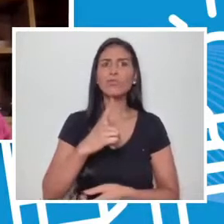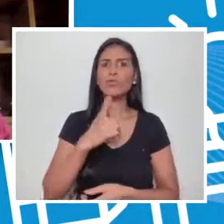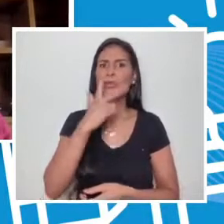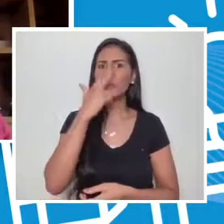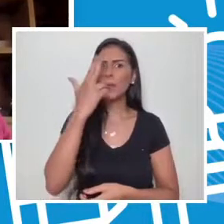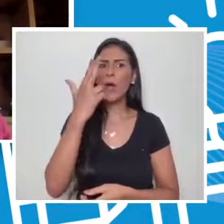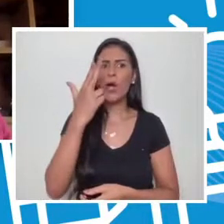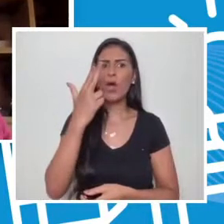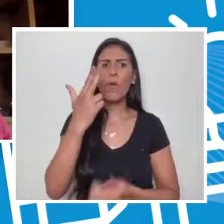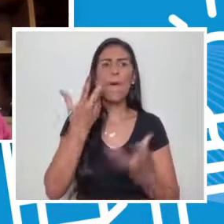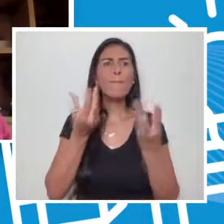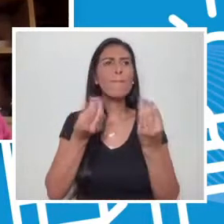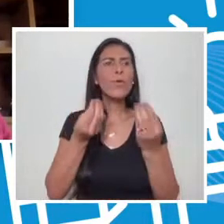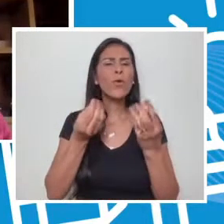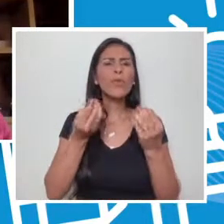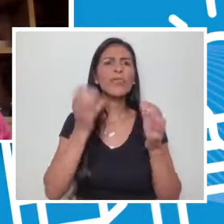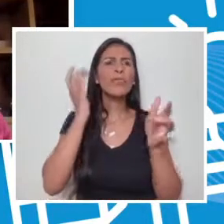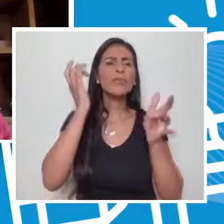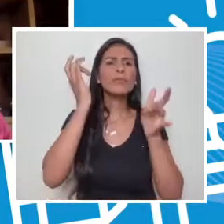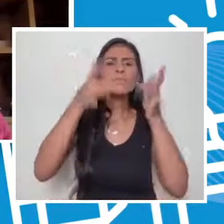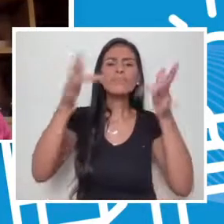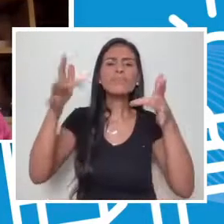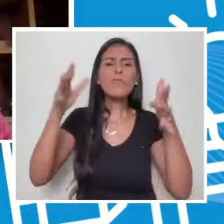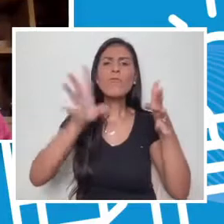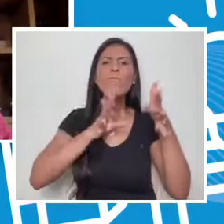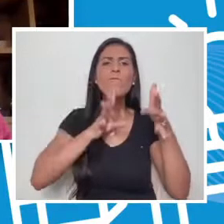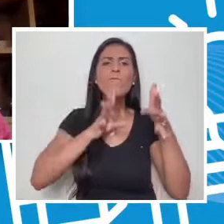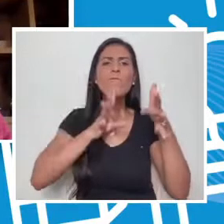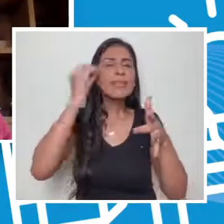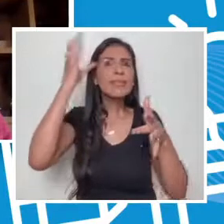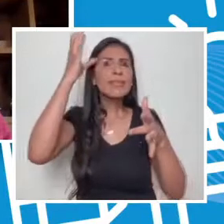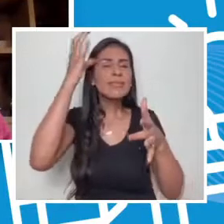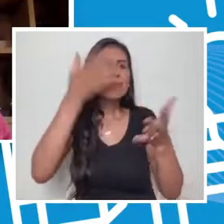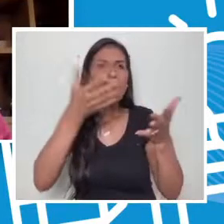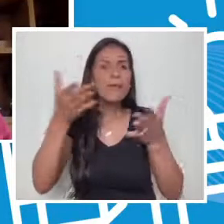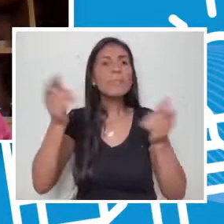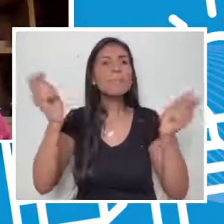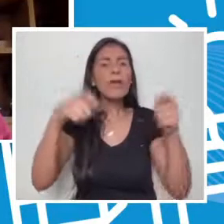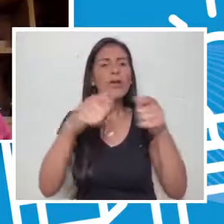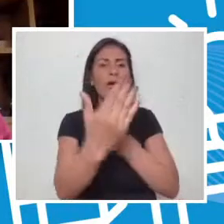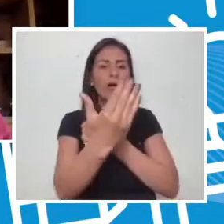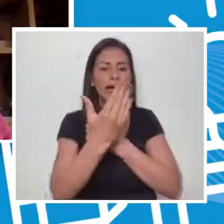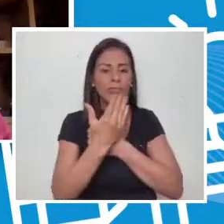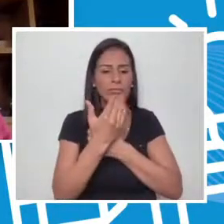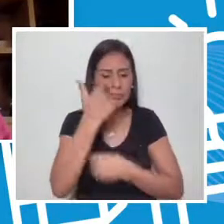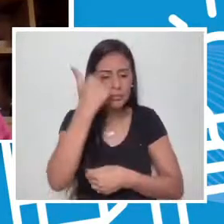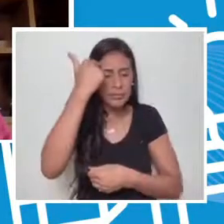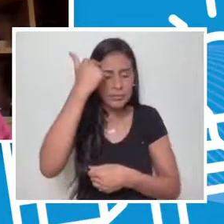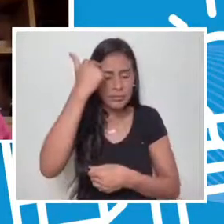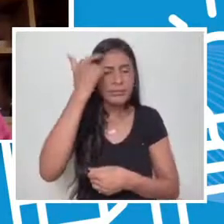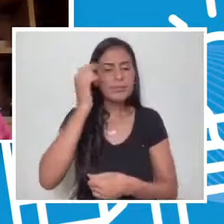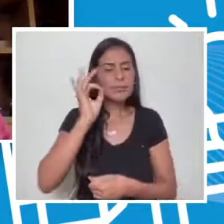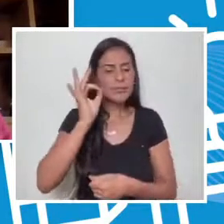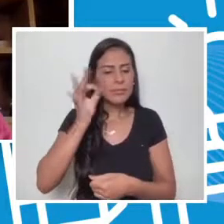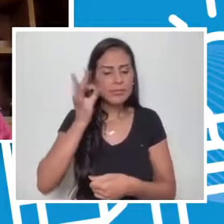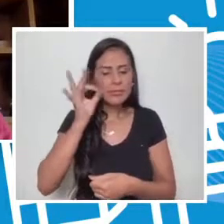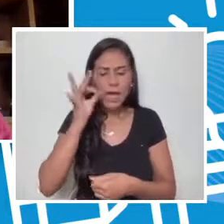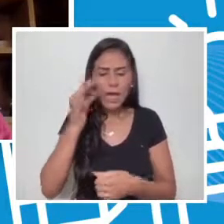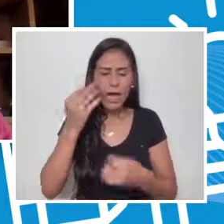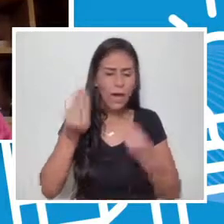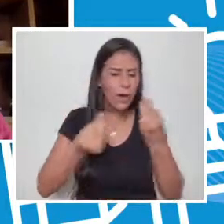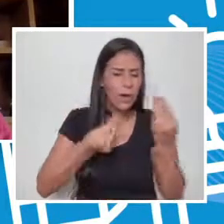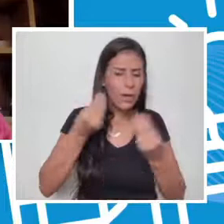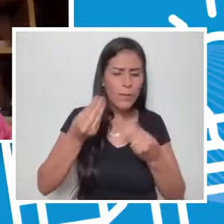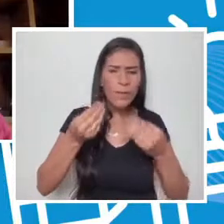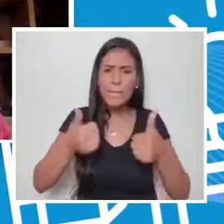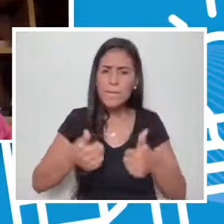nos ajudar a pensar, certo? As melhores combinações para gerar